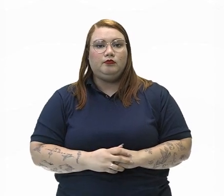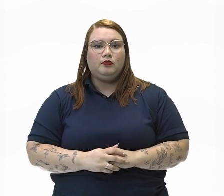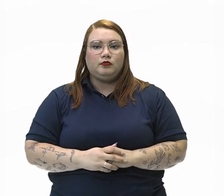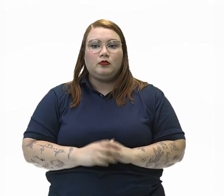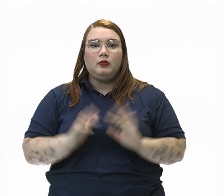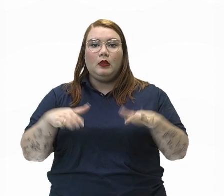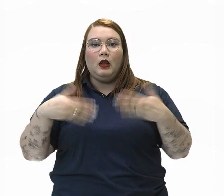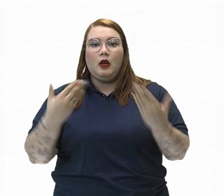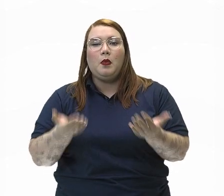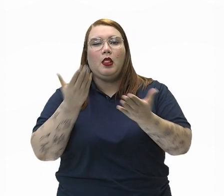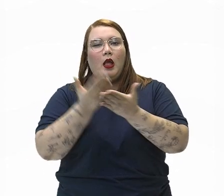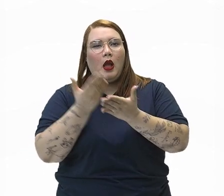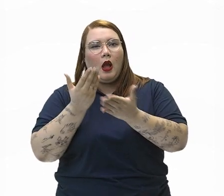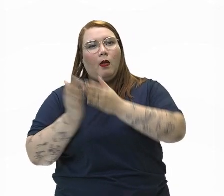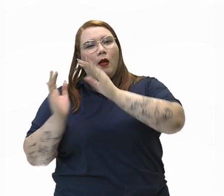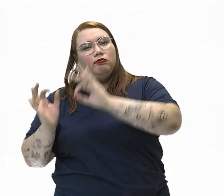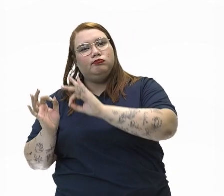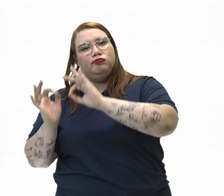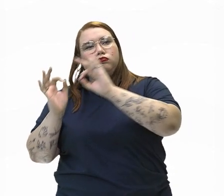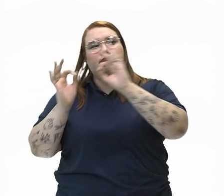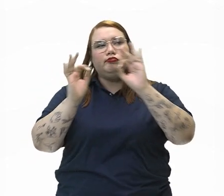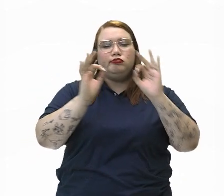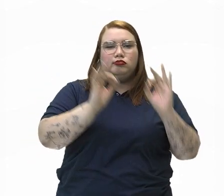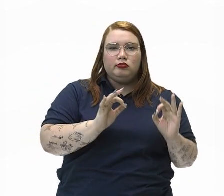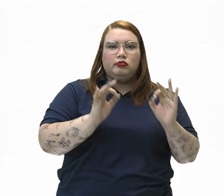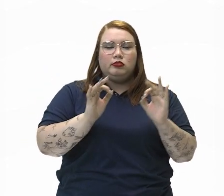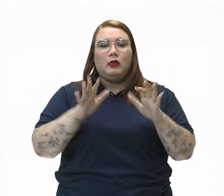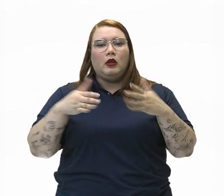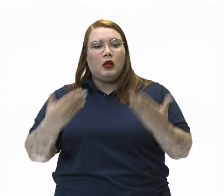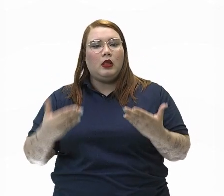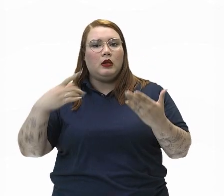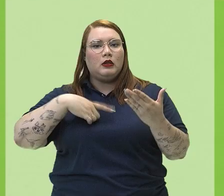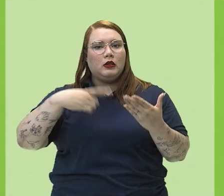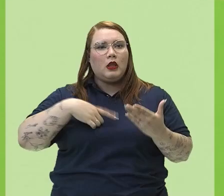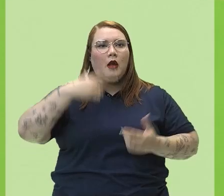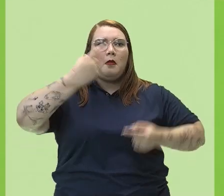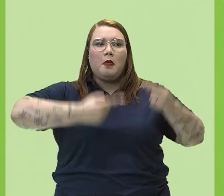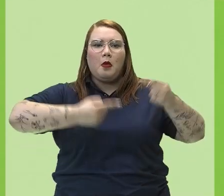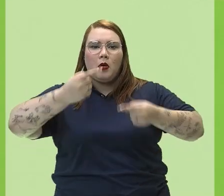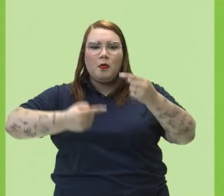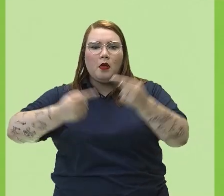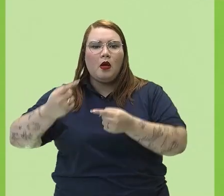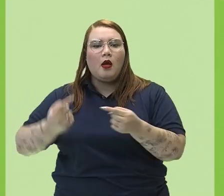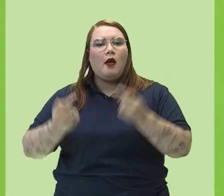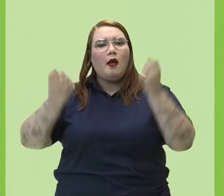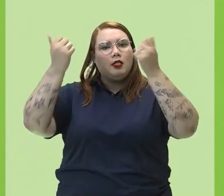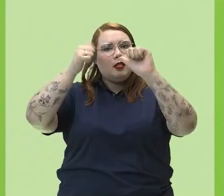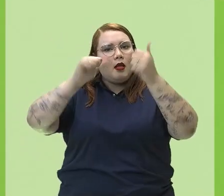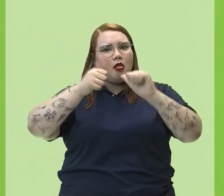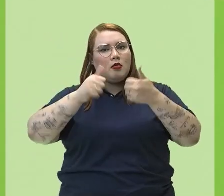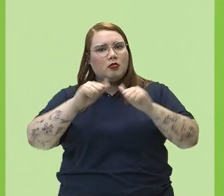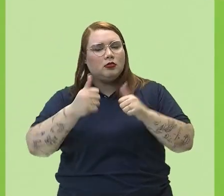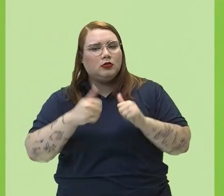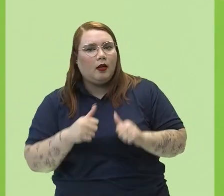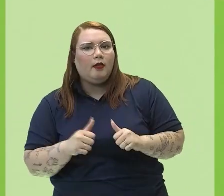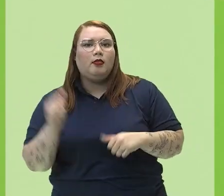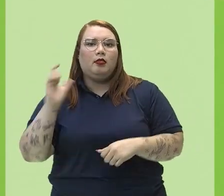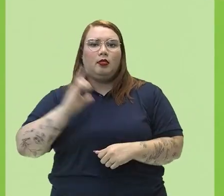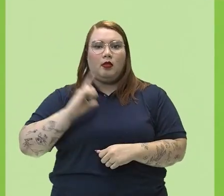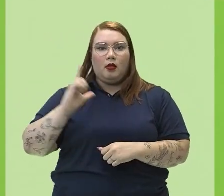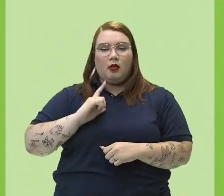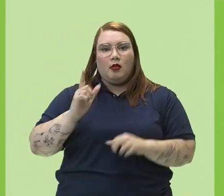aula que essas metas, elas são discutidas, elas são analisadas, elas são debatidas ali